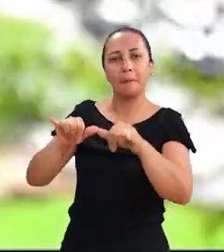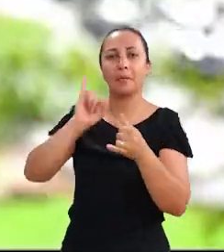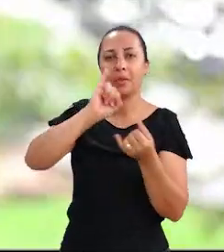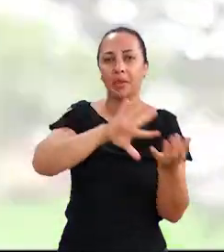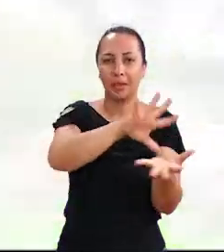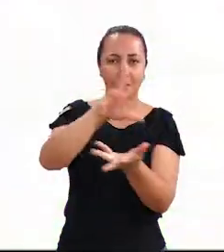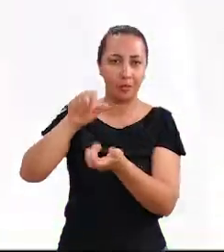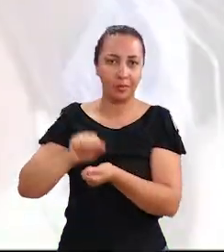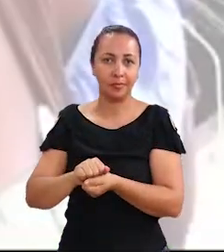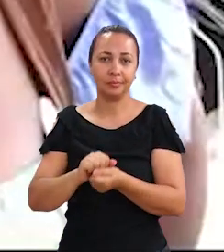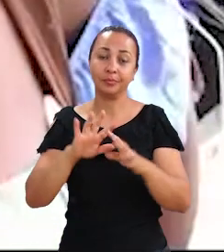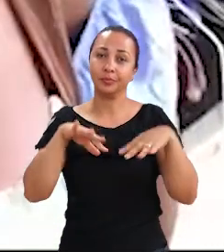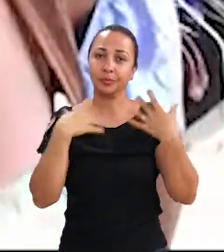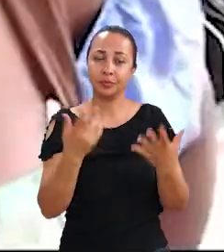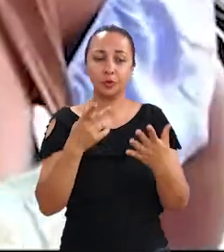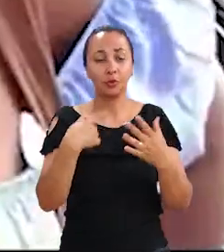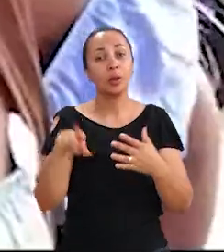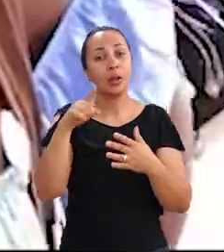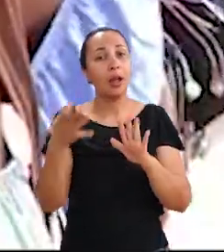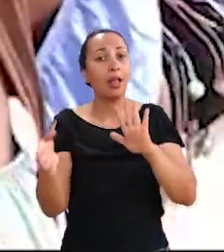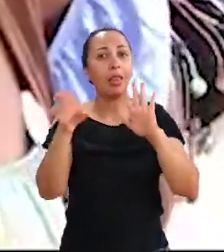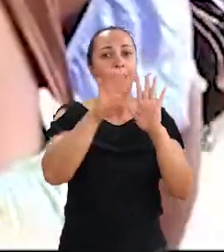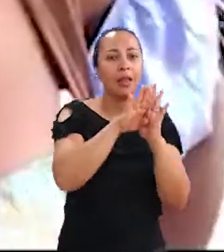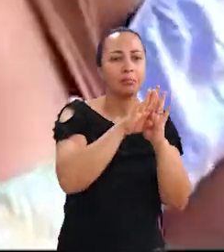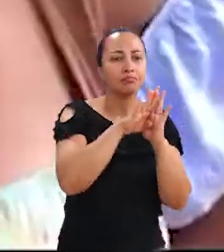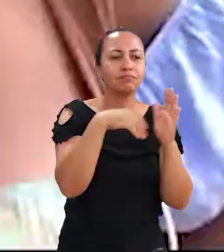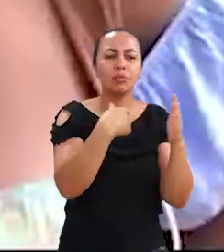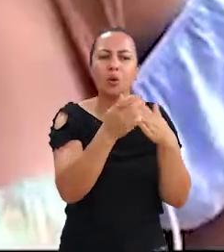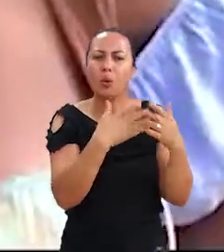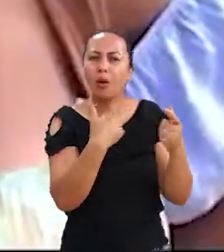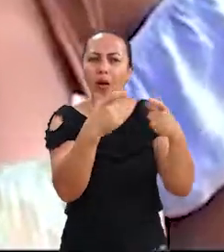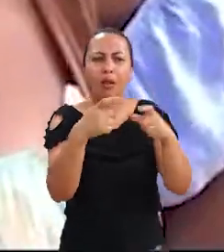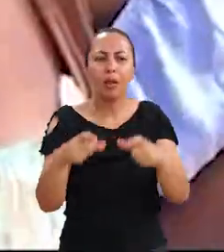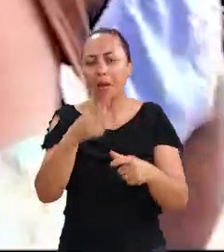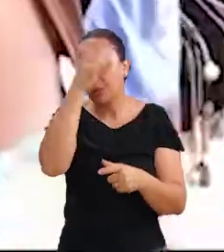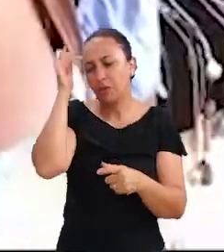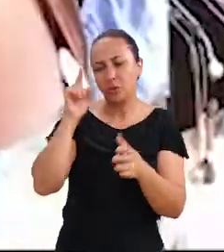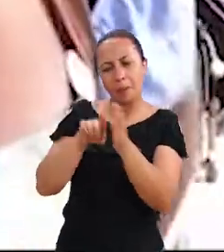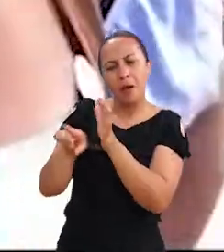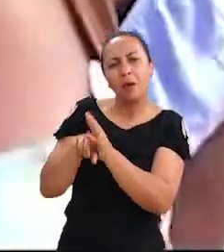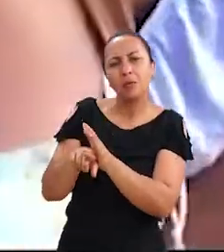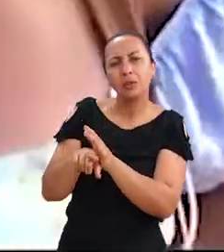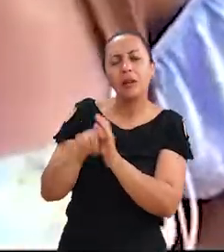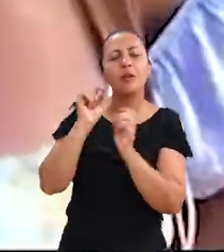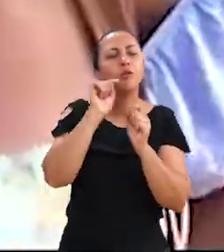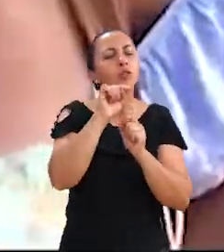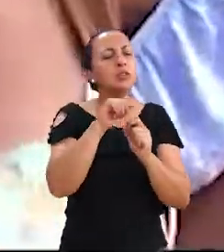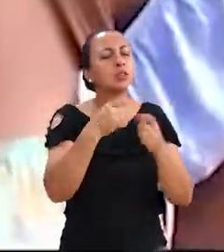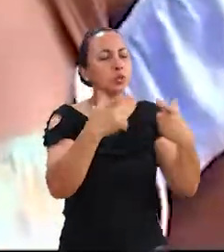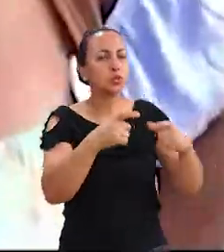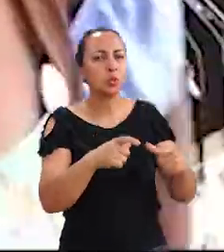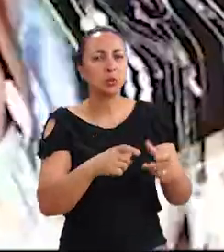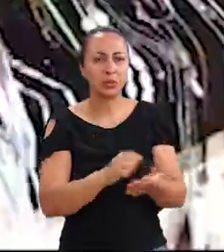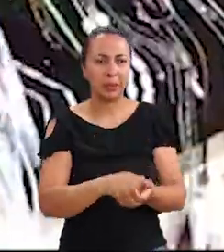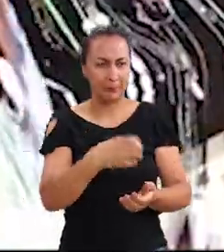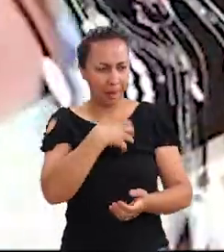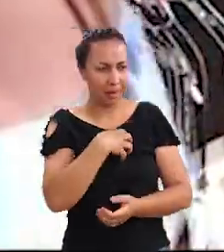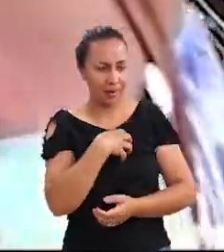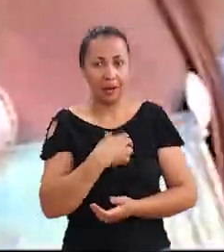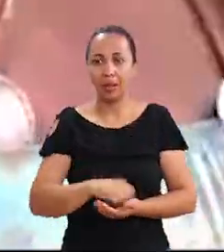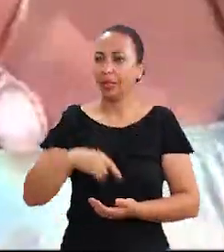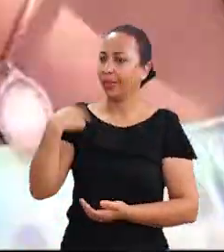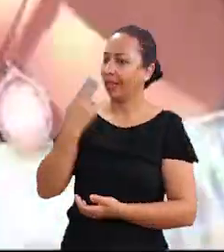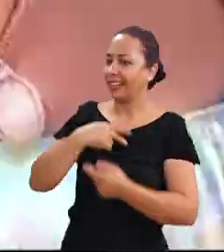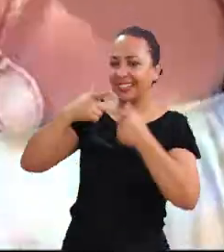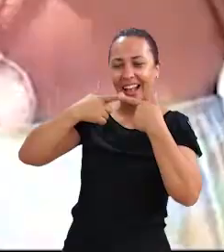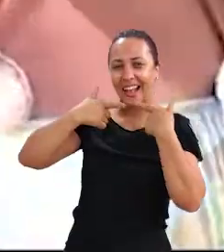mercado internacional. Quando você chega lá, em qualquer situação, alguém pergunta: você é de onde, Bahia? Nossa,